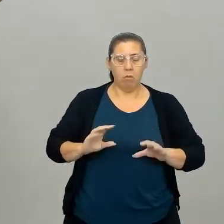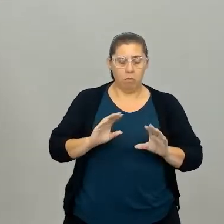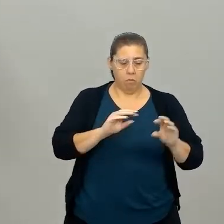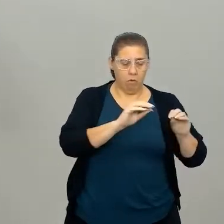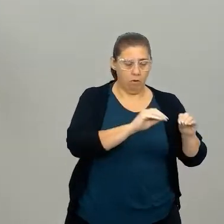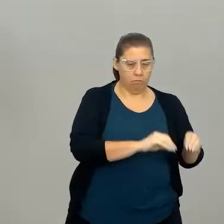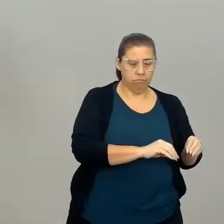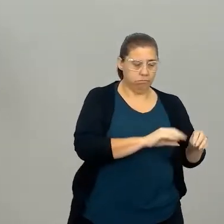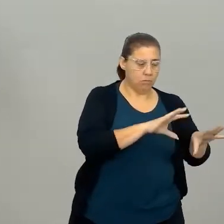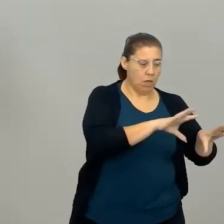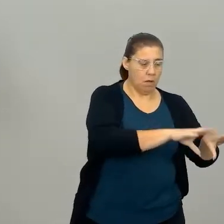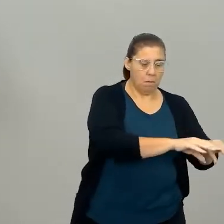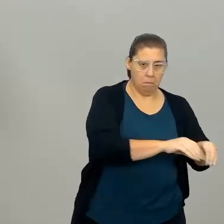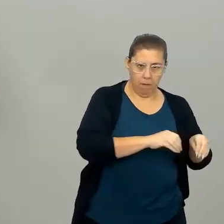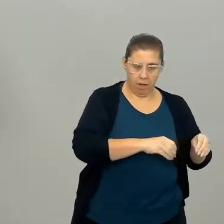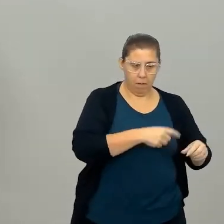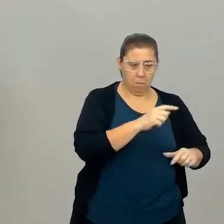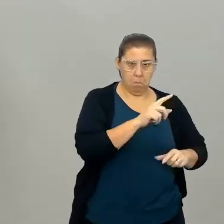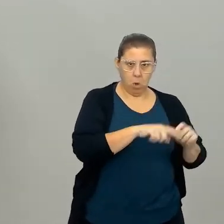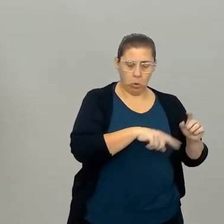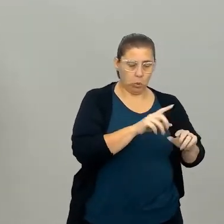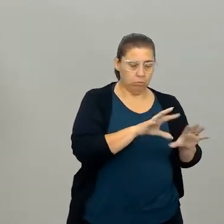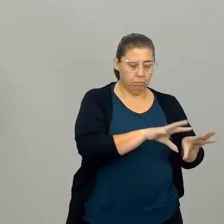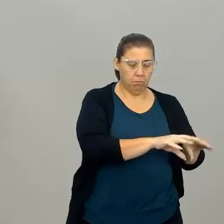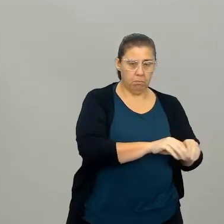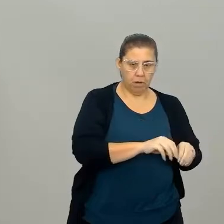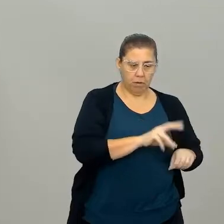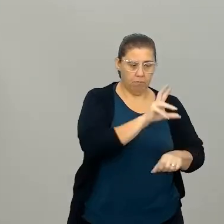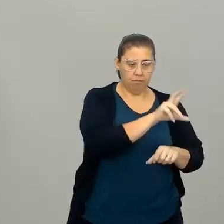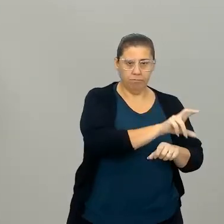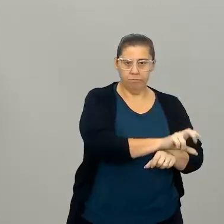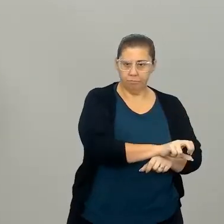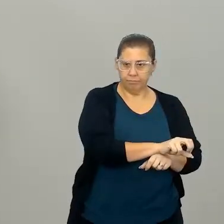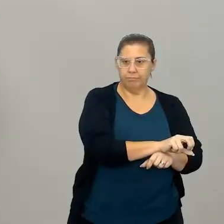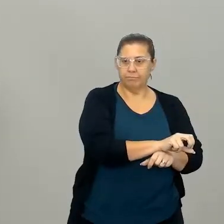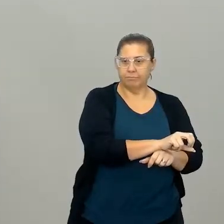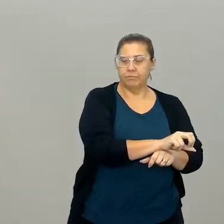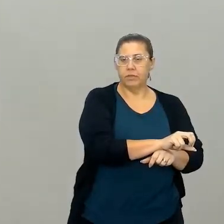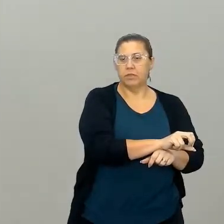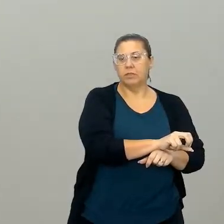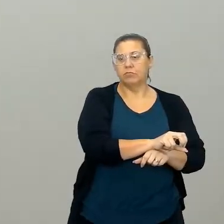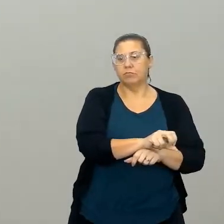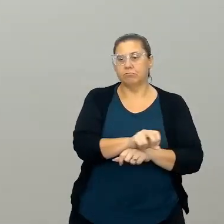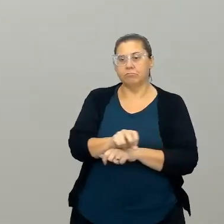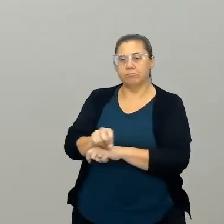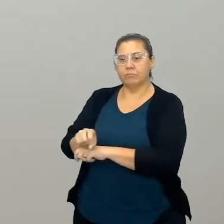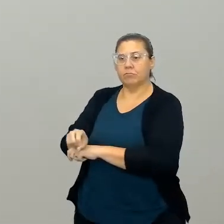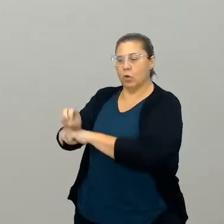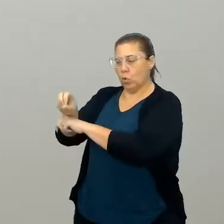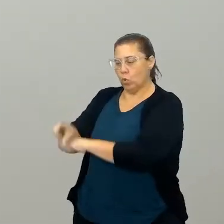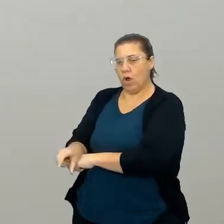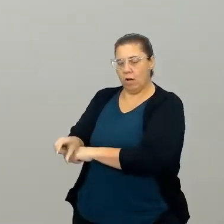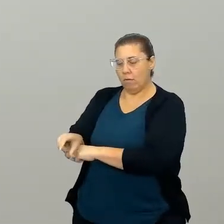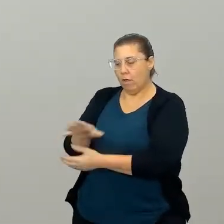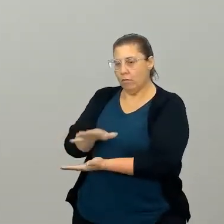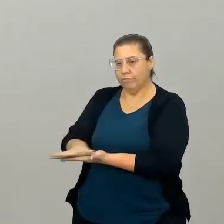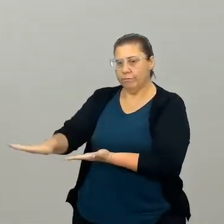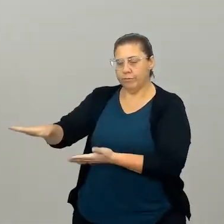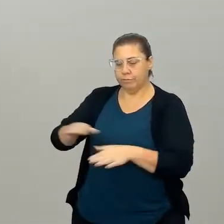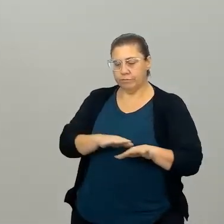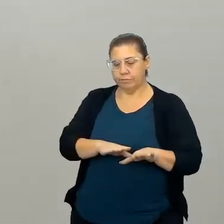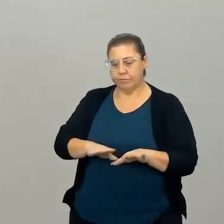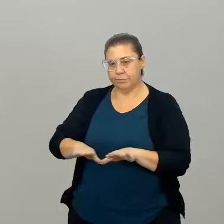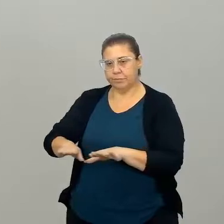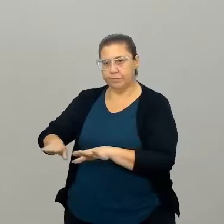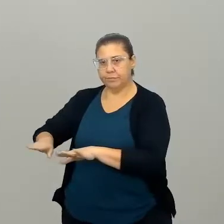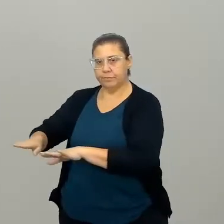deslocam, pegam os produtos, eles já sabem exatamente o que pegar e já colocam na esteira para ir